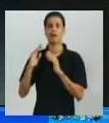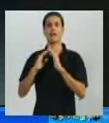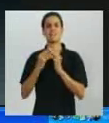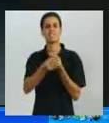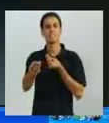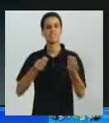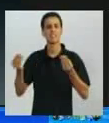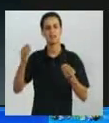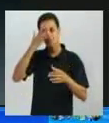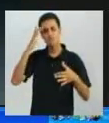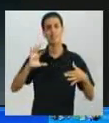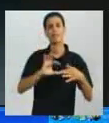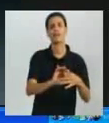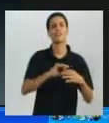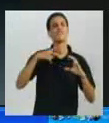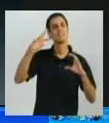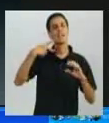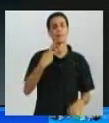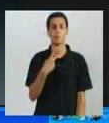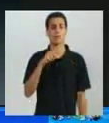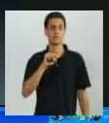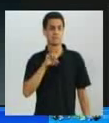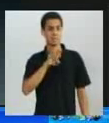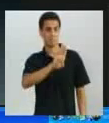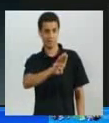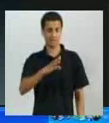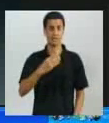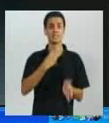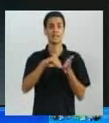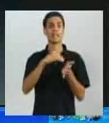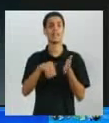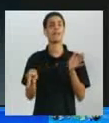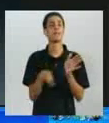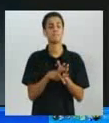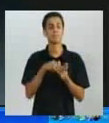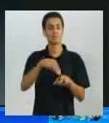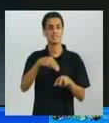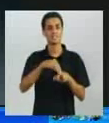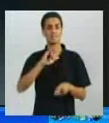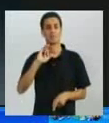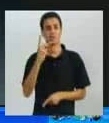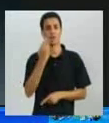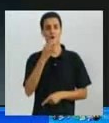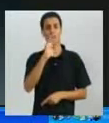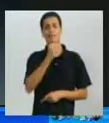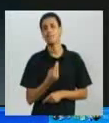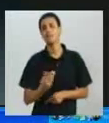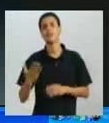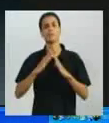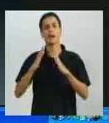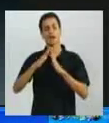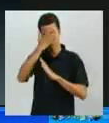Ilhota por alguém ligado, o vereador do PSDB, enquanto secretário no município de Ilhota, cedendo casas para